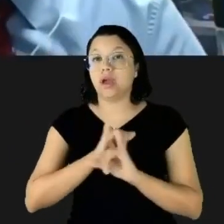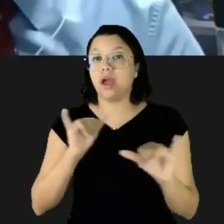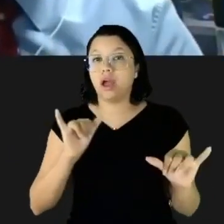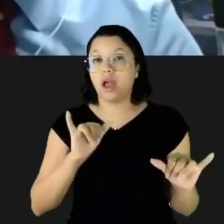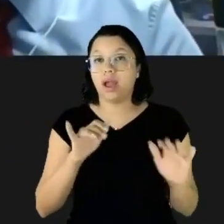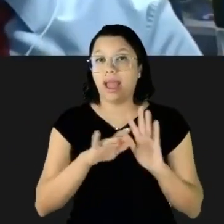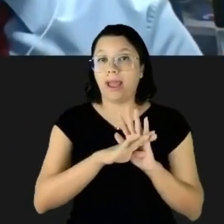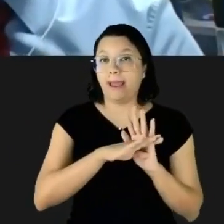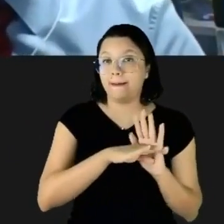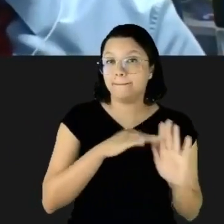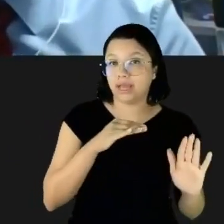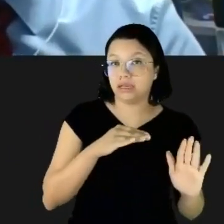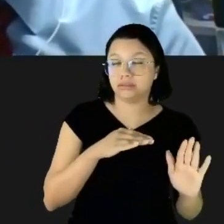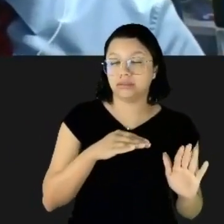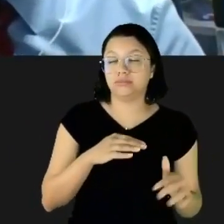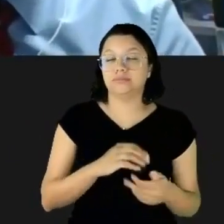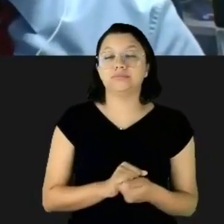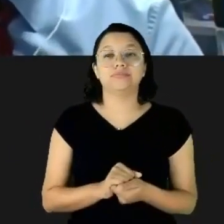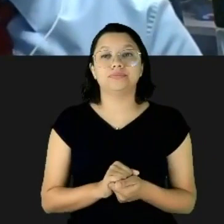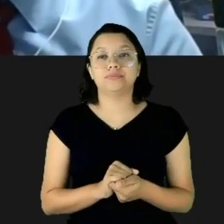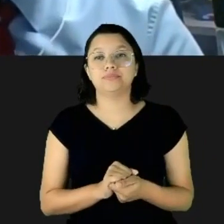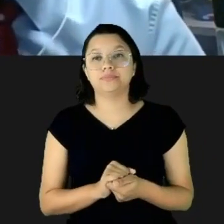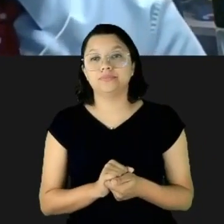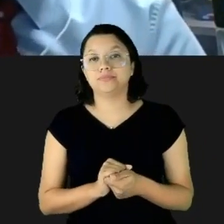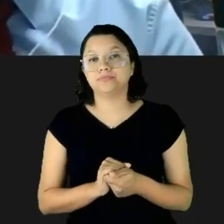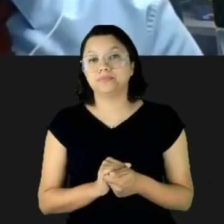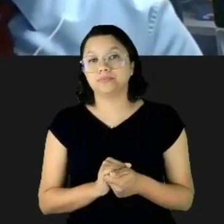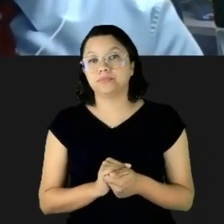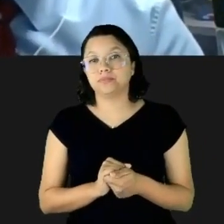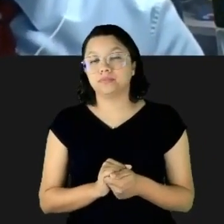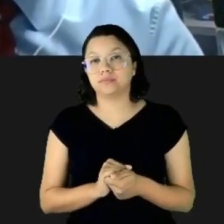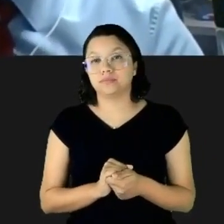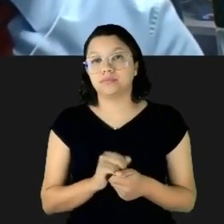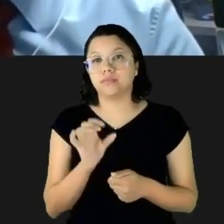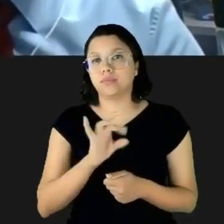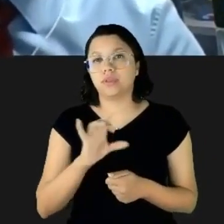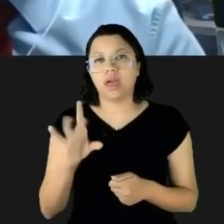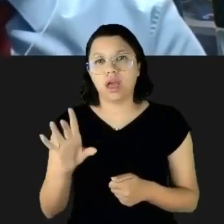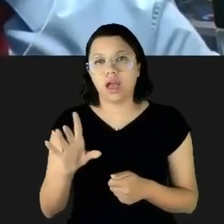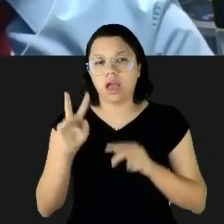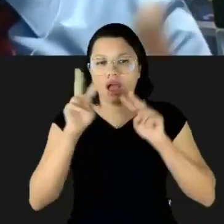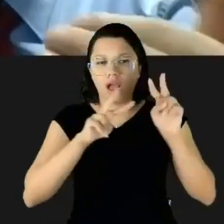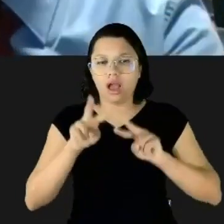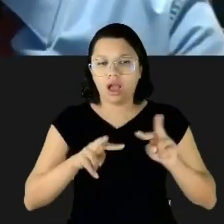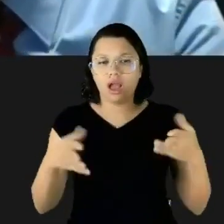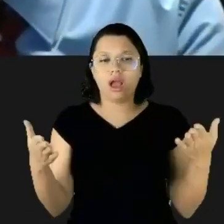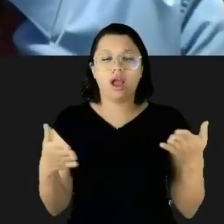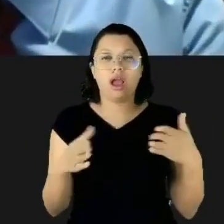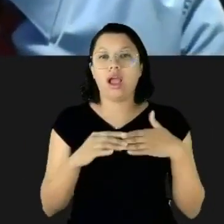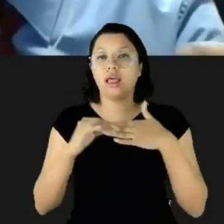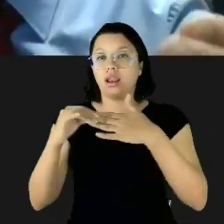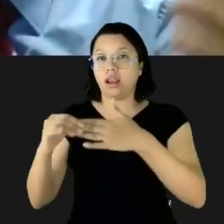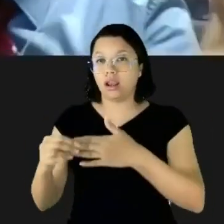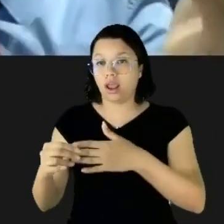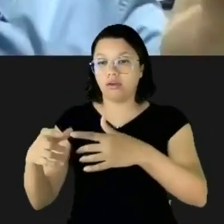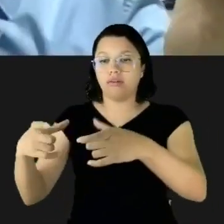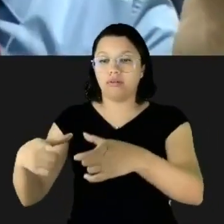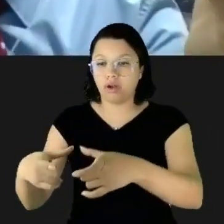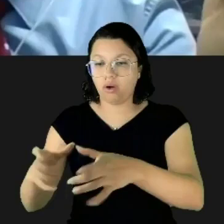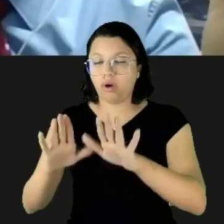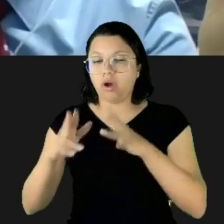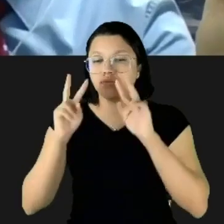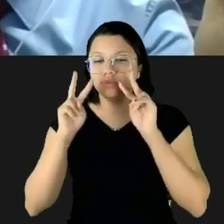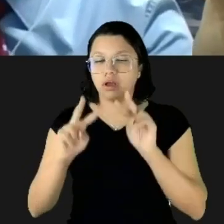isso. E cada análise dessa leva a um gargalo. Quando você olha ali,